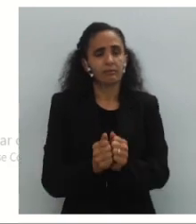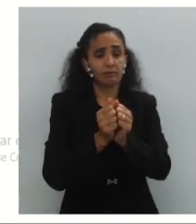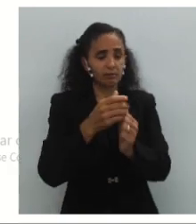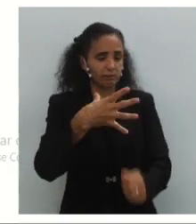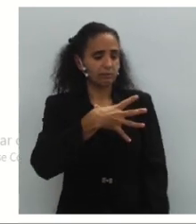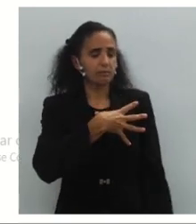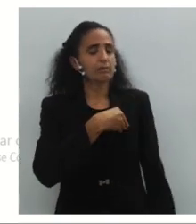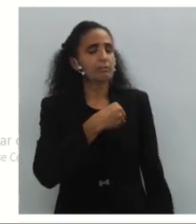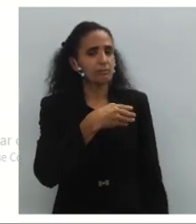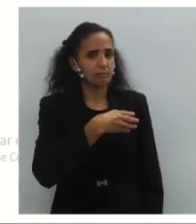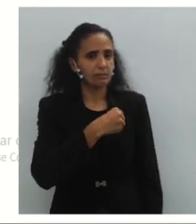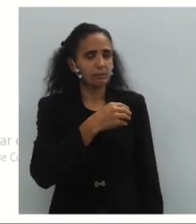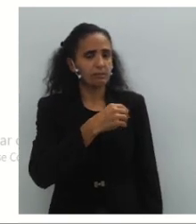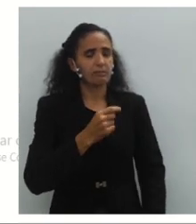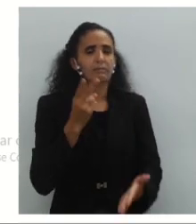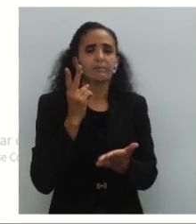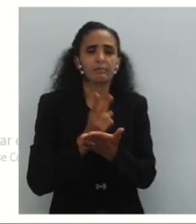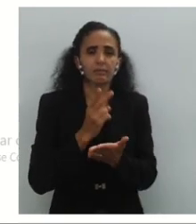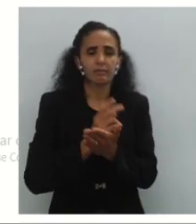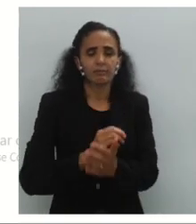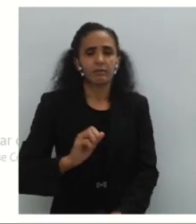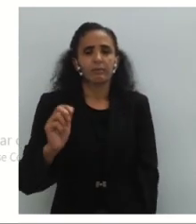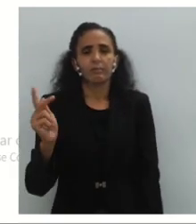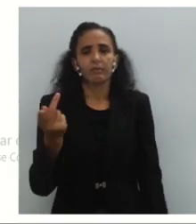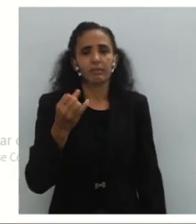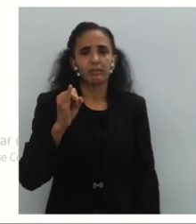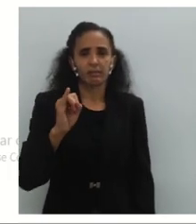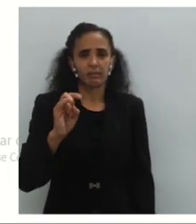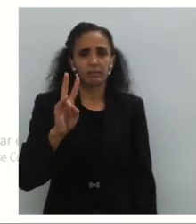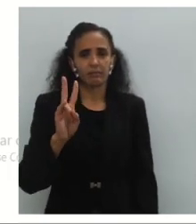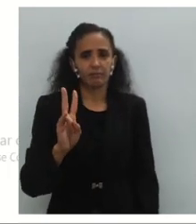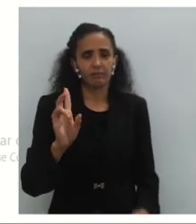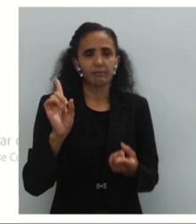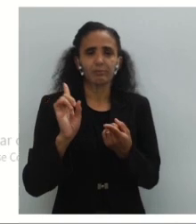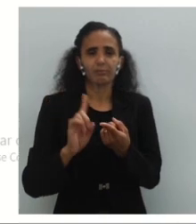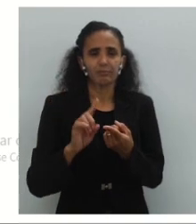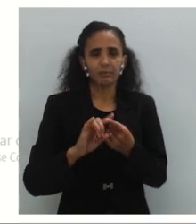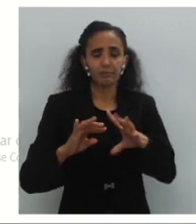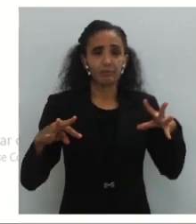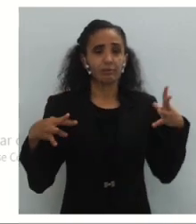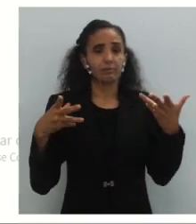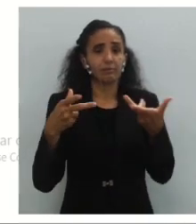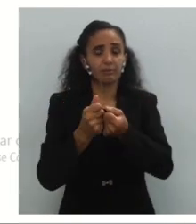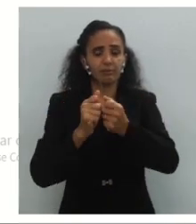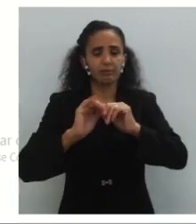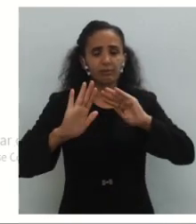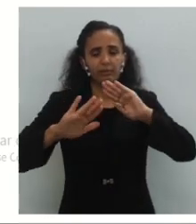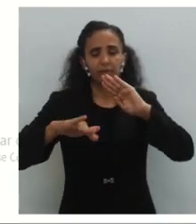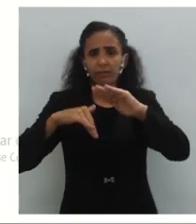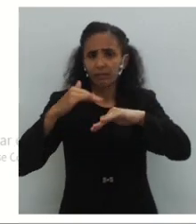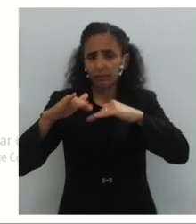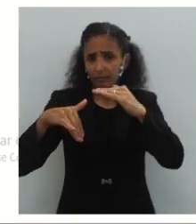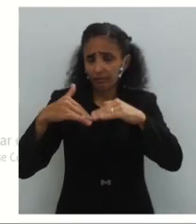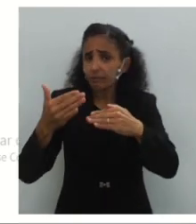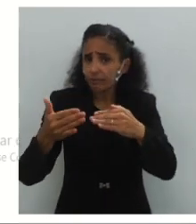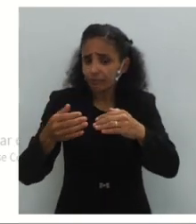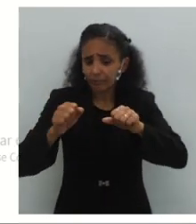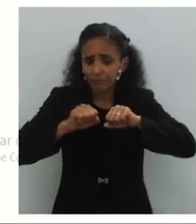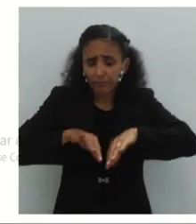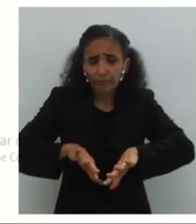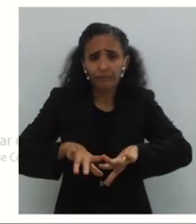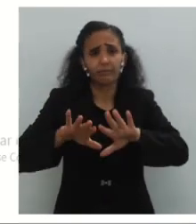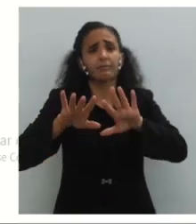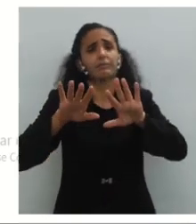parto, através do leite materno também. Então, o HIV ele pode ser geralmente